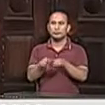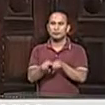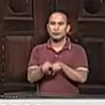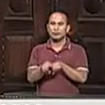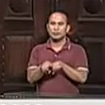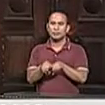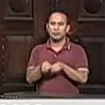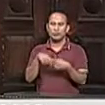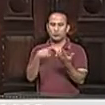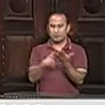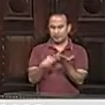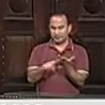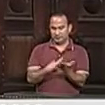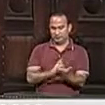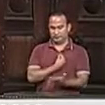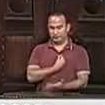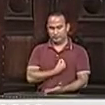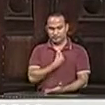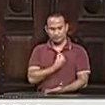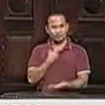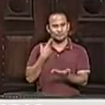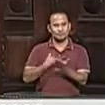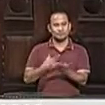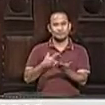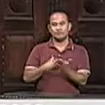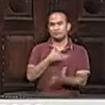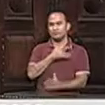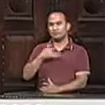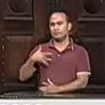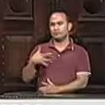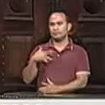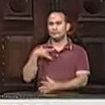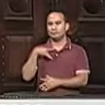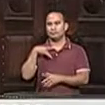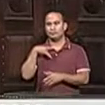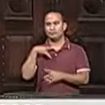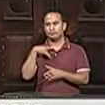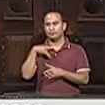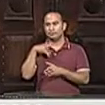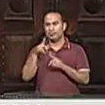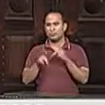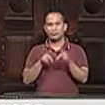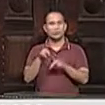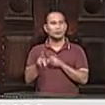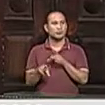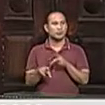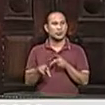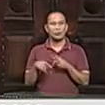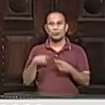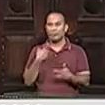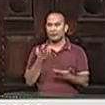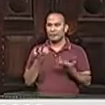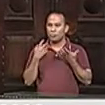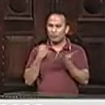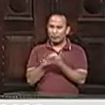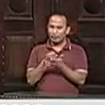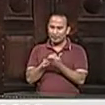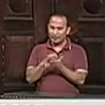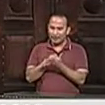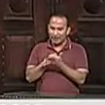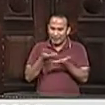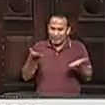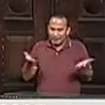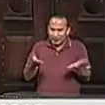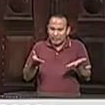seu compromisso de vida, o compromisso com a saúde da população. Então eu quero cobrar aqui do